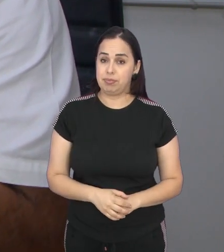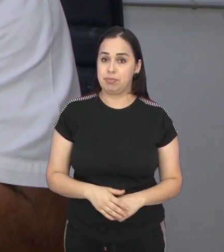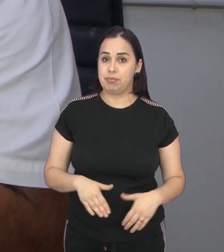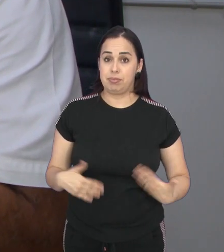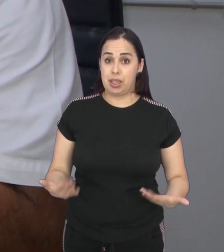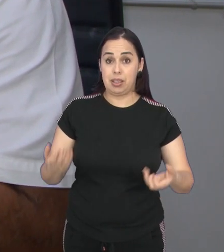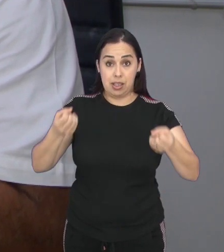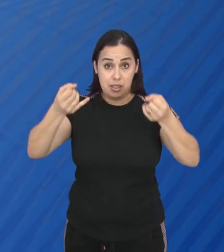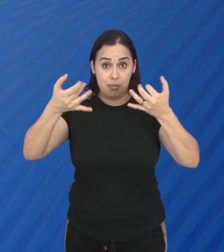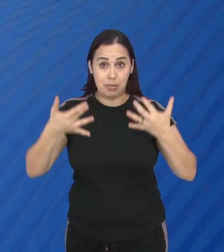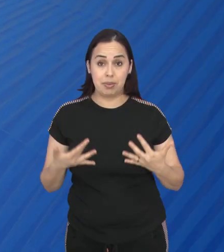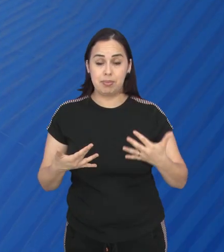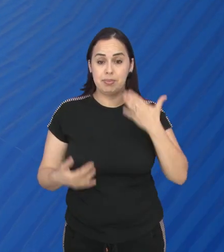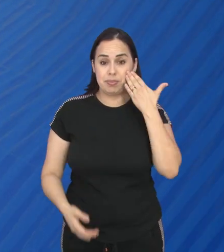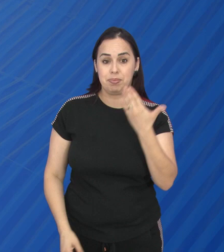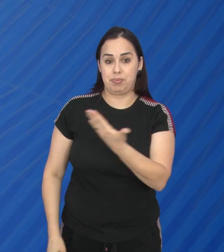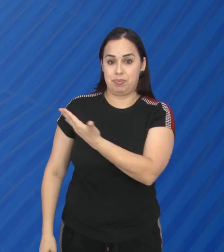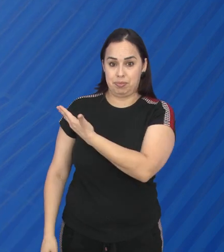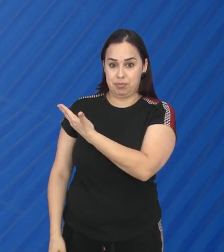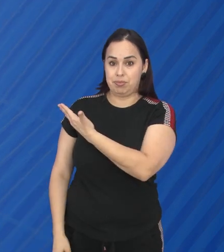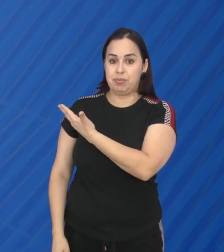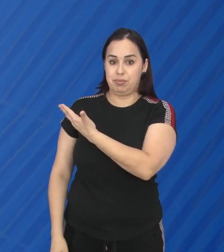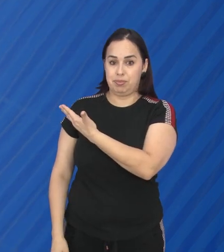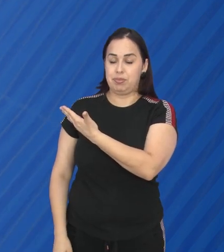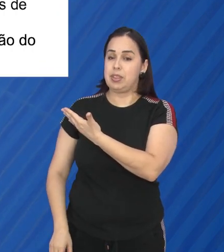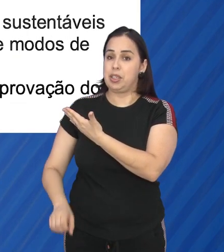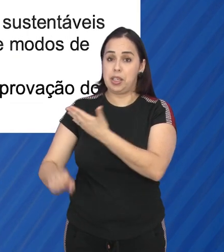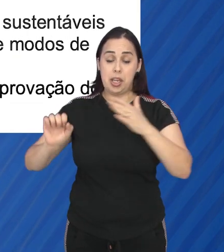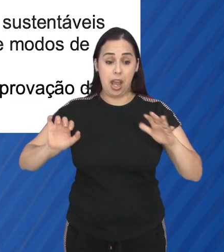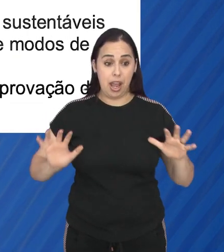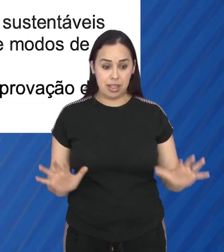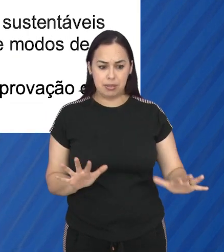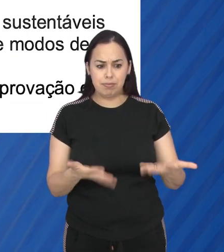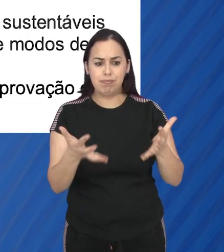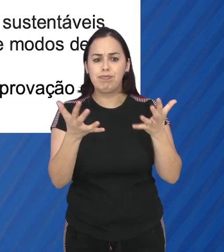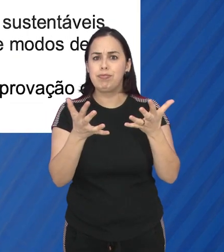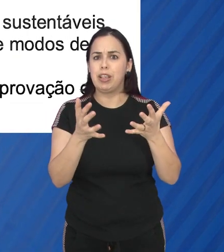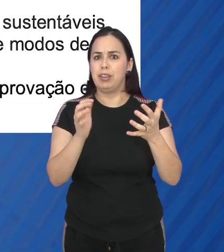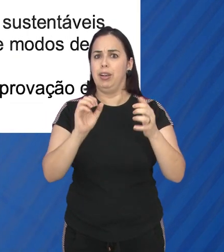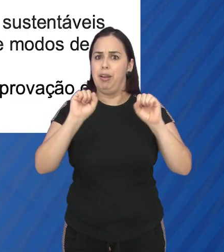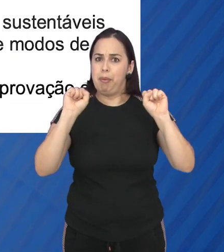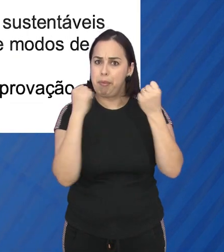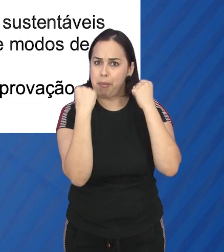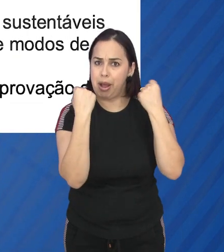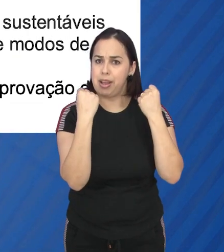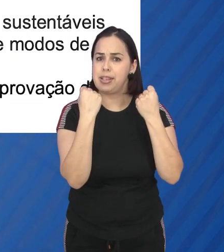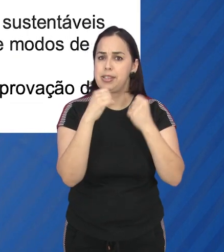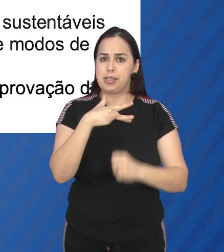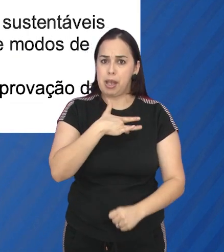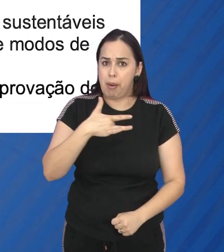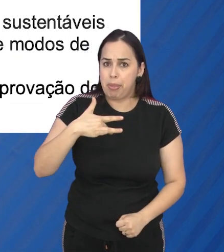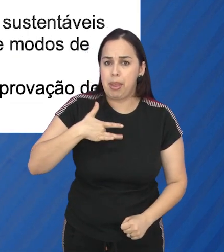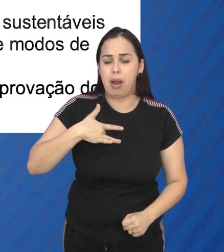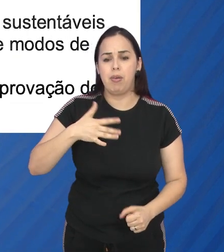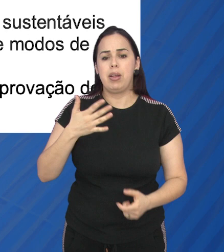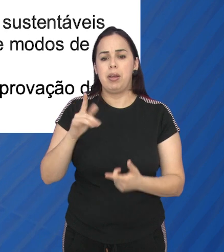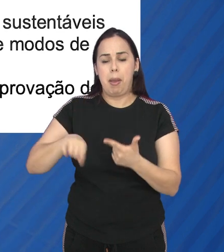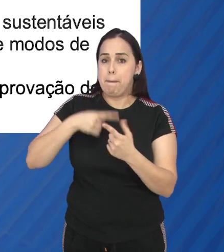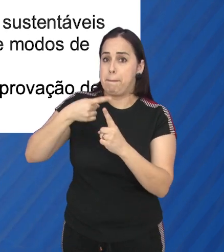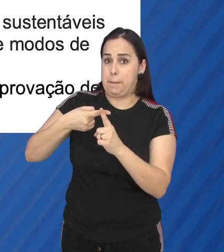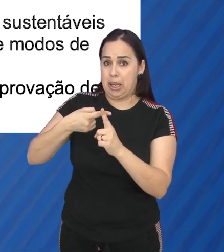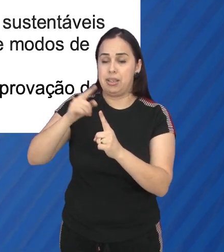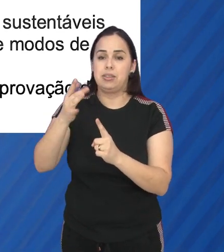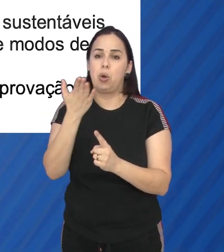qualidade de vida da população na justificativa do projeto o parlamentar defende que o incentivo de práticas de hábitos saudáveis